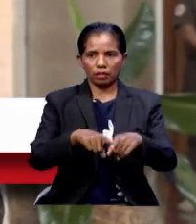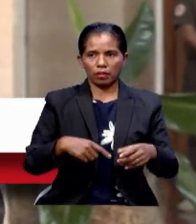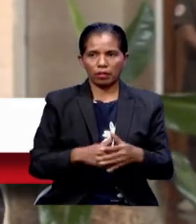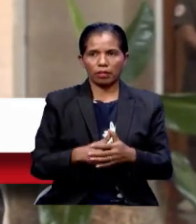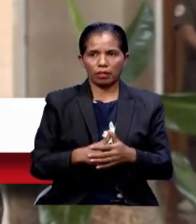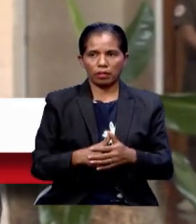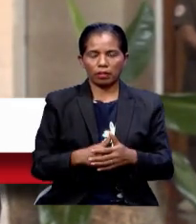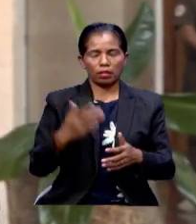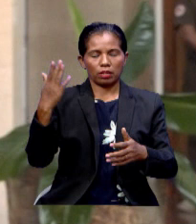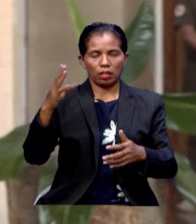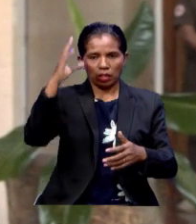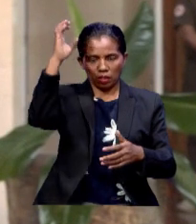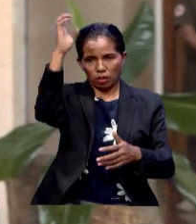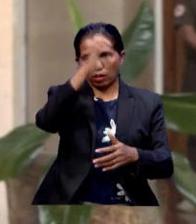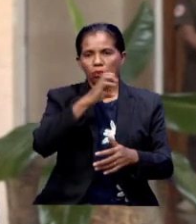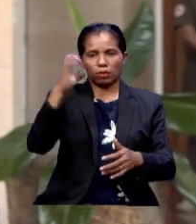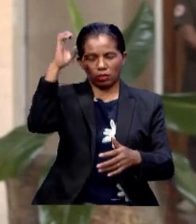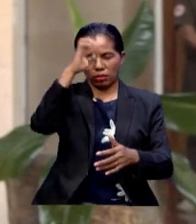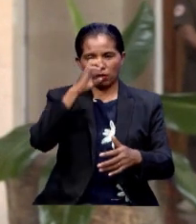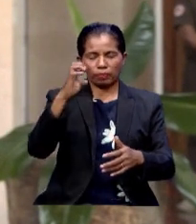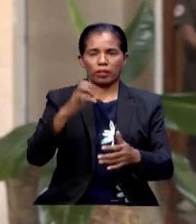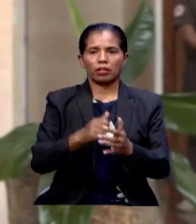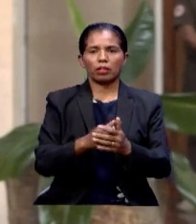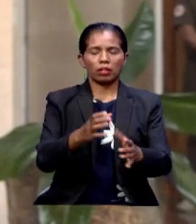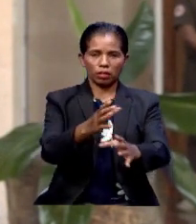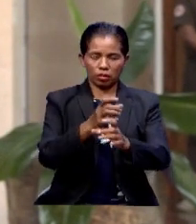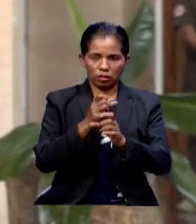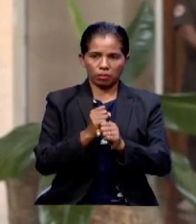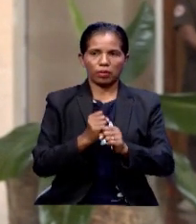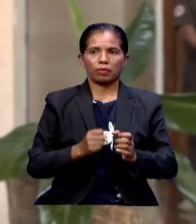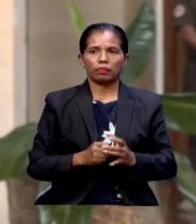Bélgica e a União Europeia. Nemos simultan